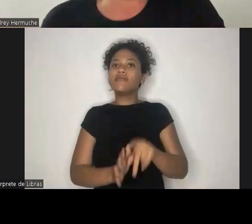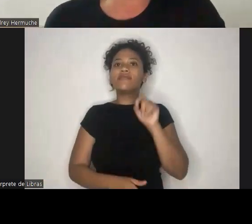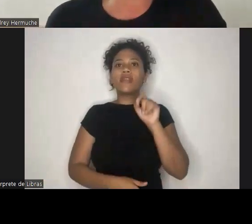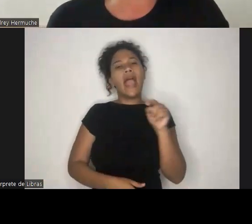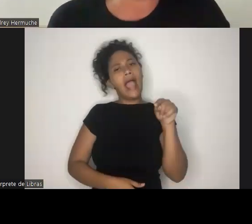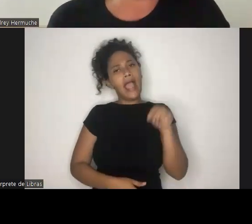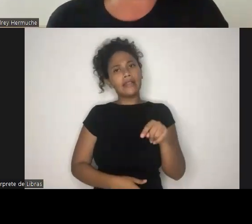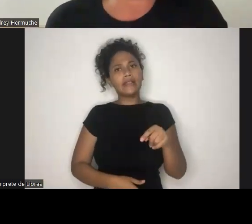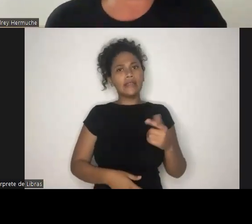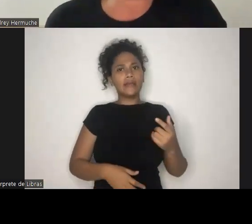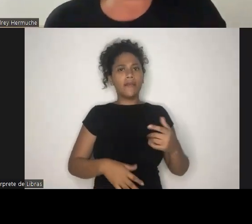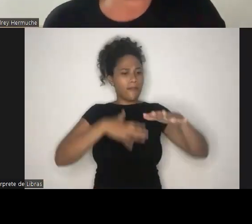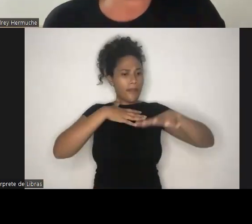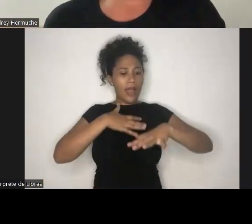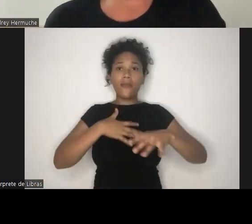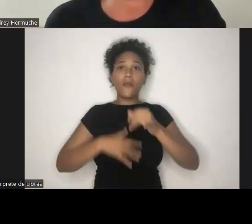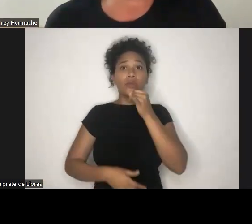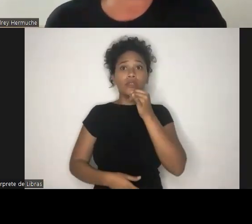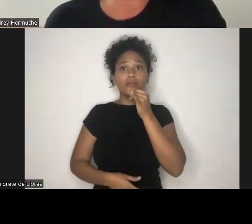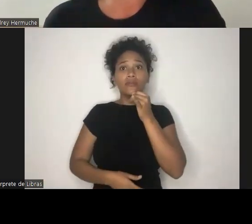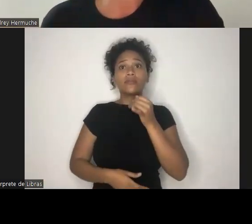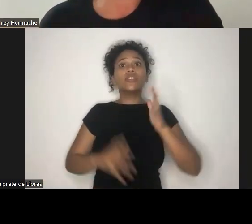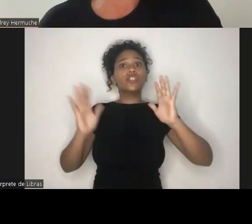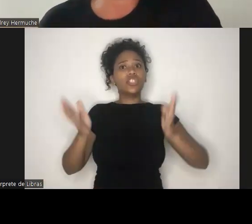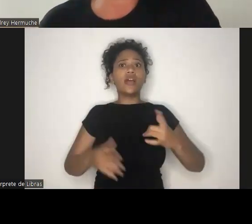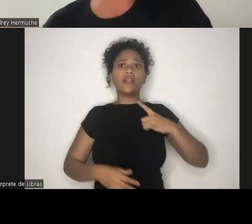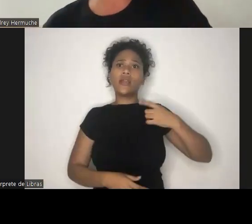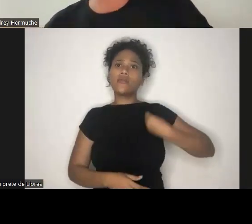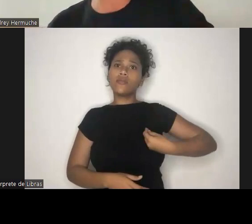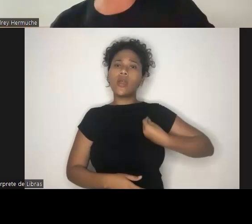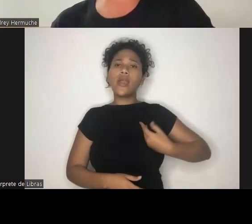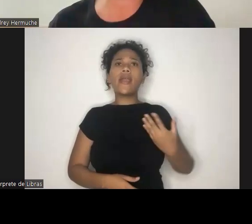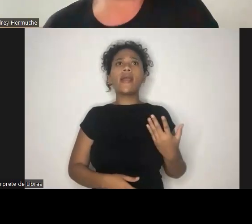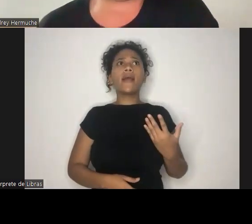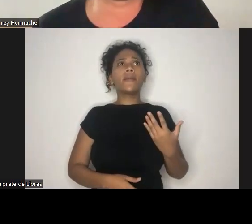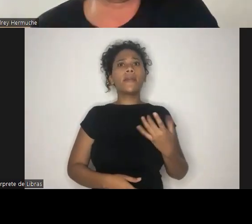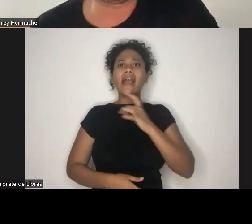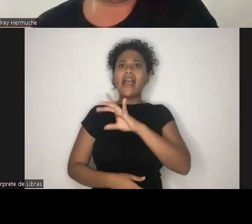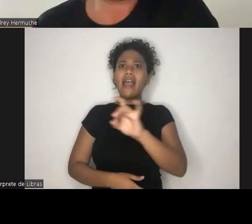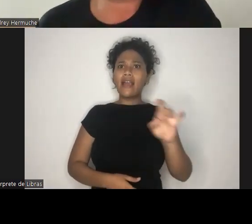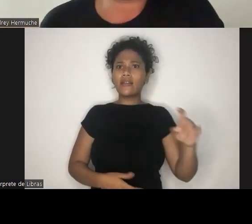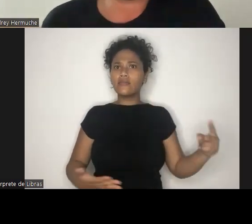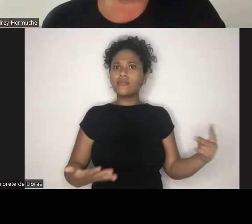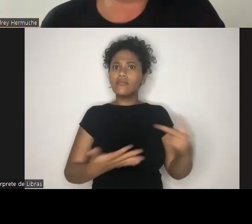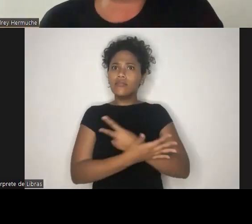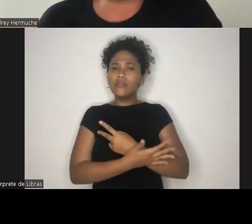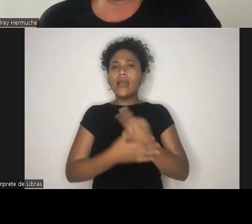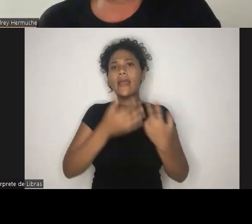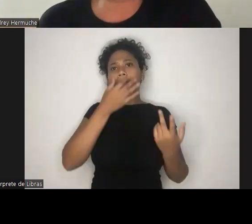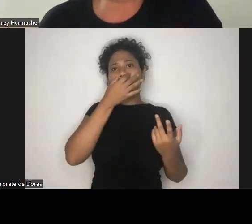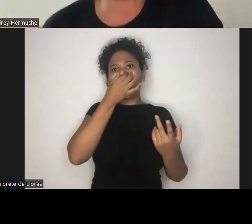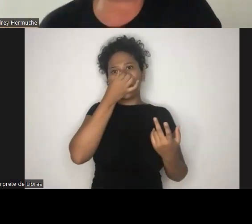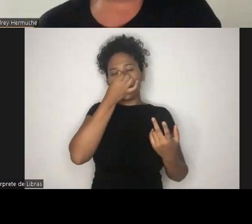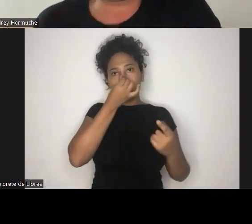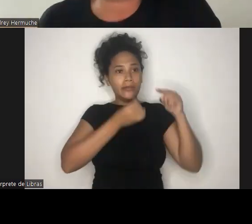esse mapa de setorização por exemplo ele já ele já traz que cada faseamento desse